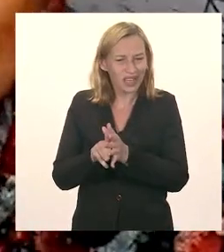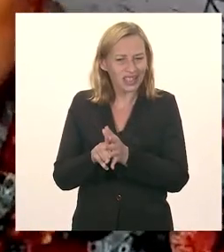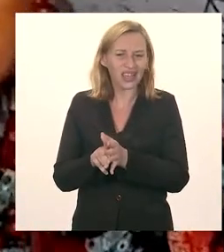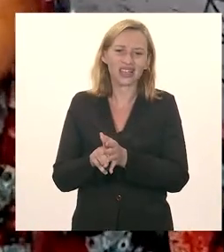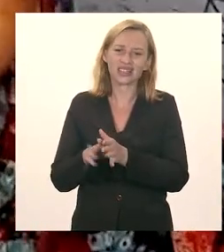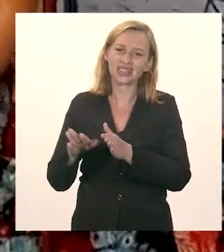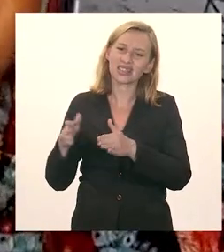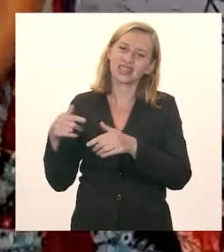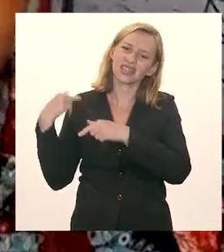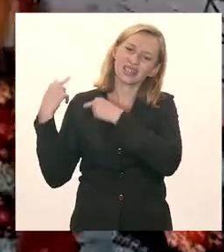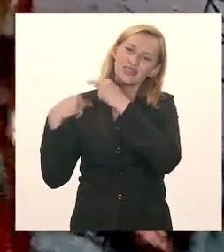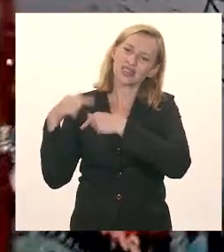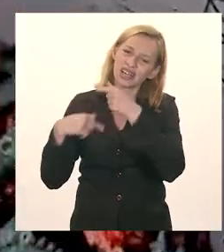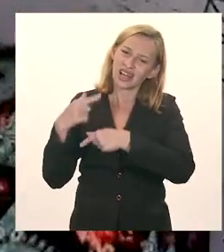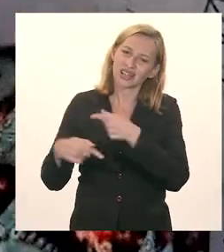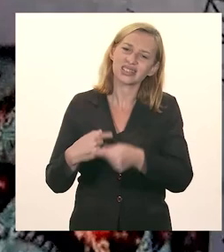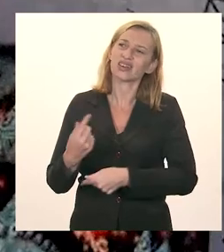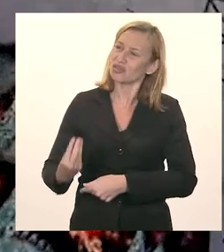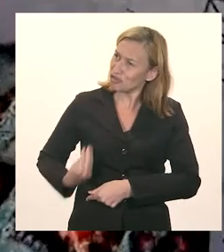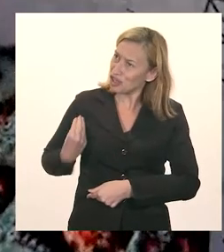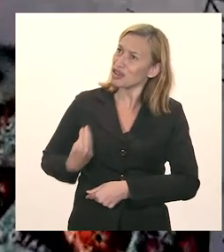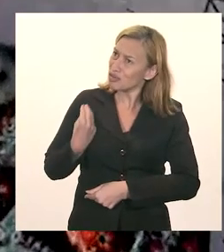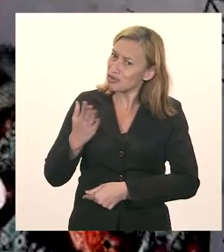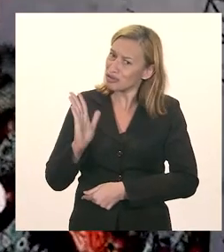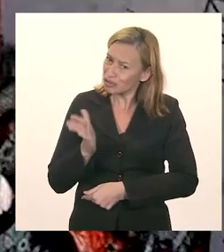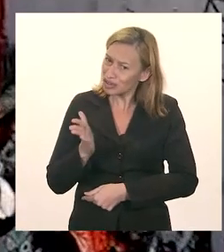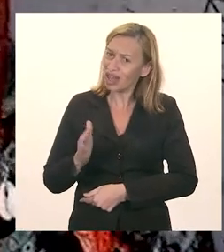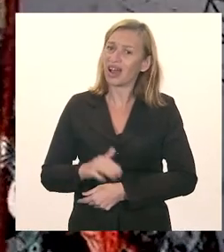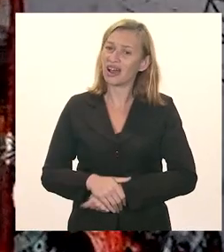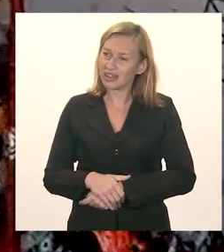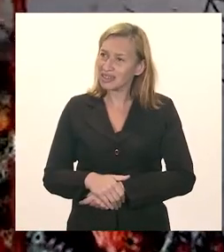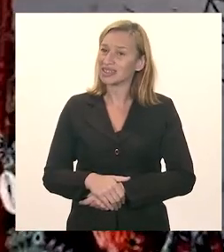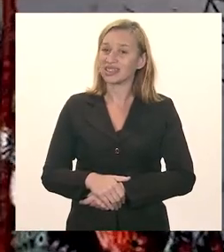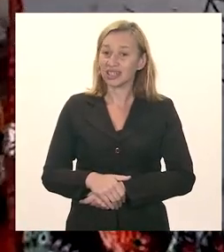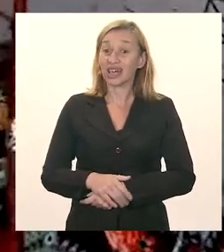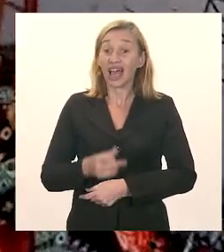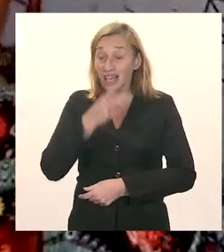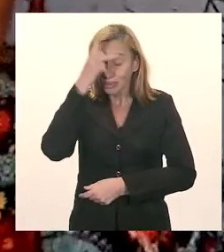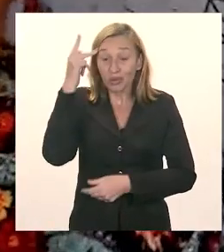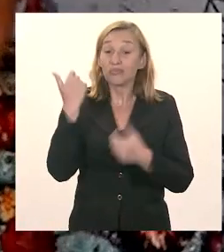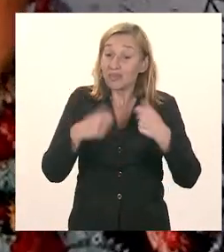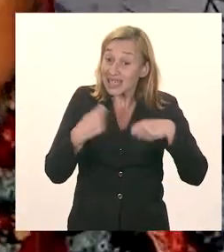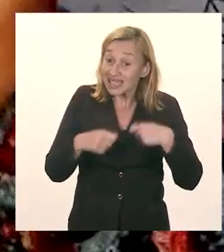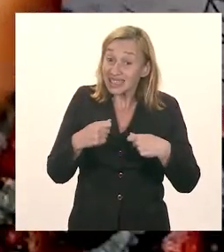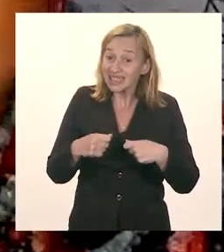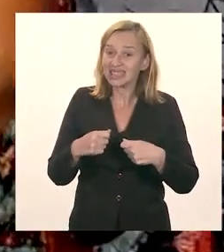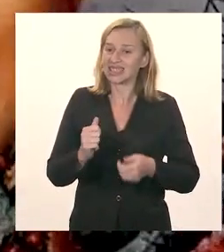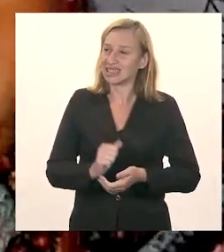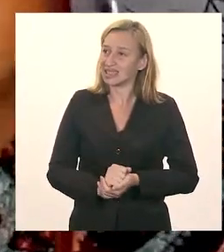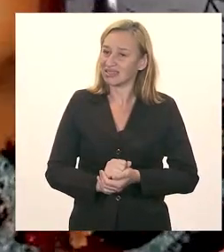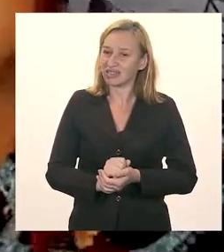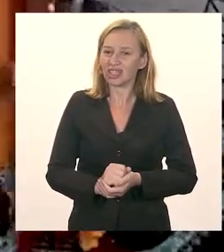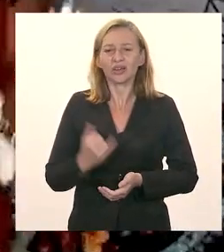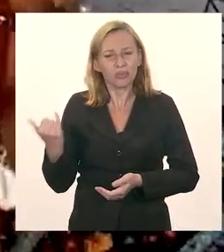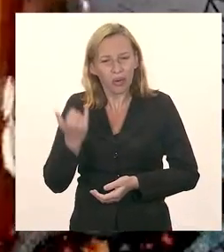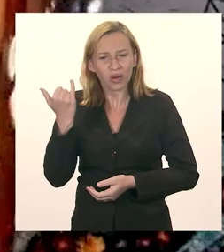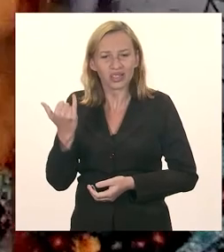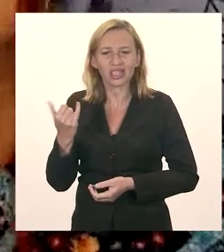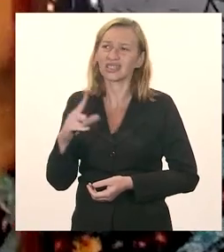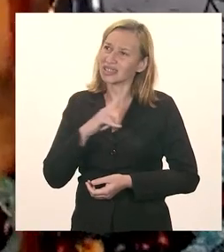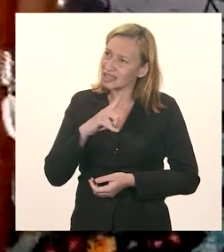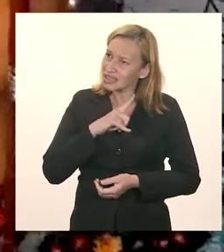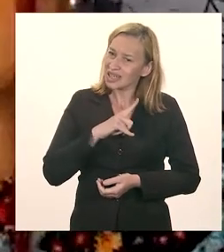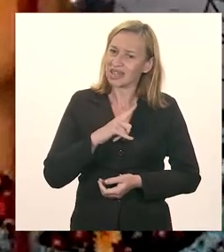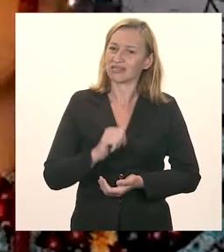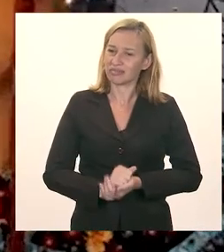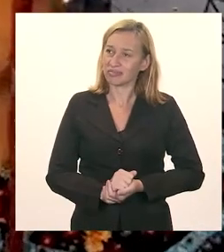são patrimônios vivos, gente, patrimônios materiais vivos, e as pessoas elas precisam dar importância